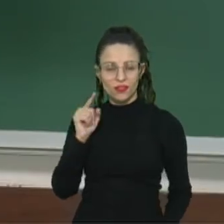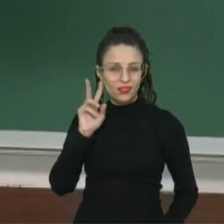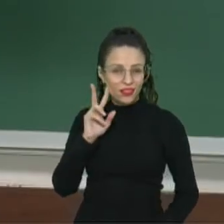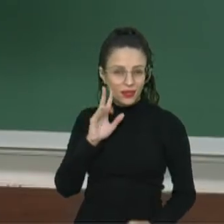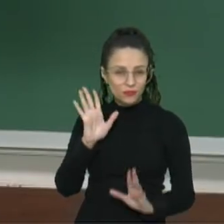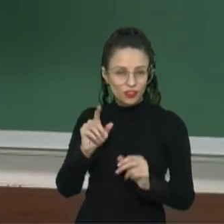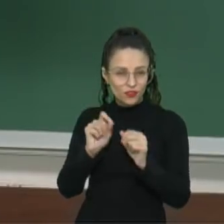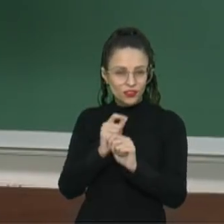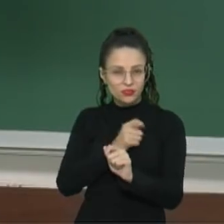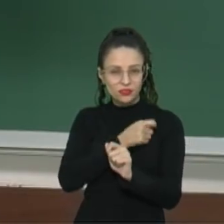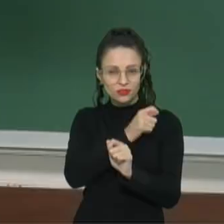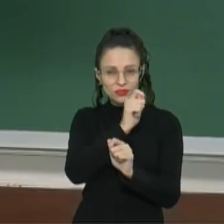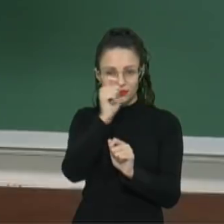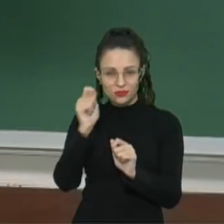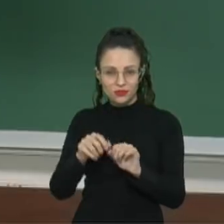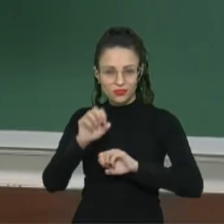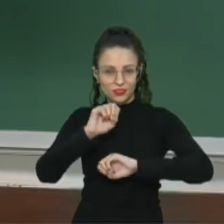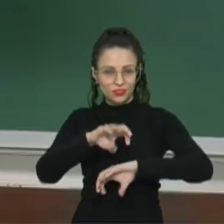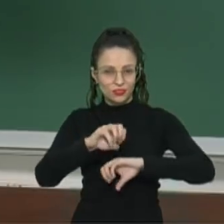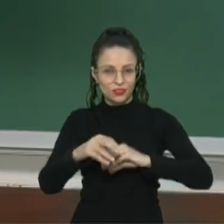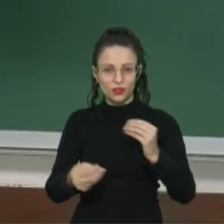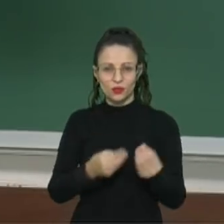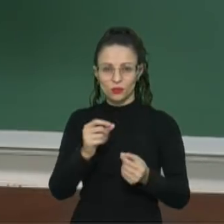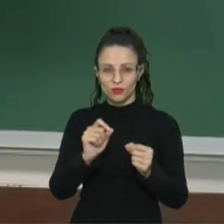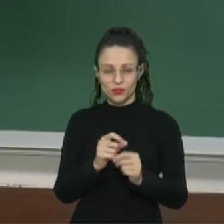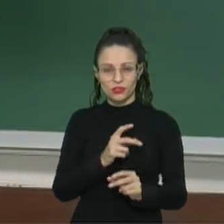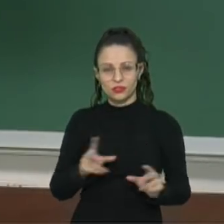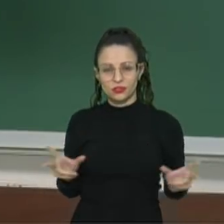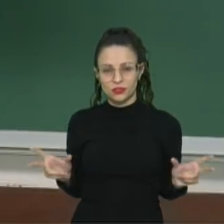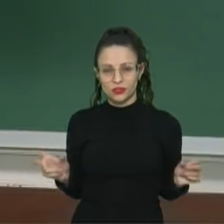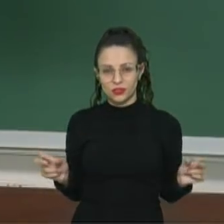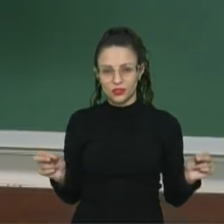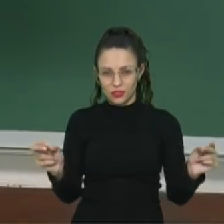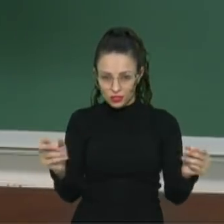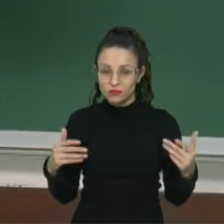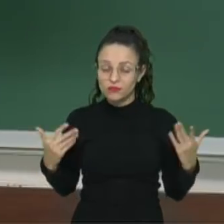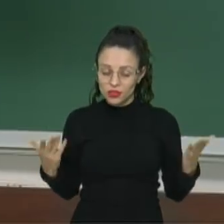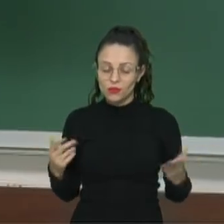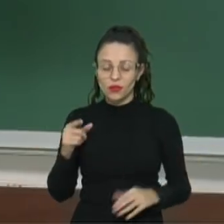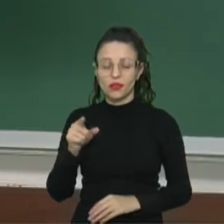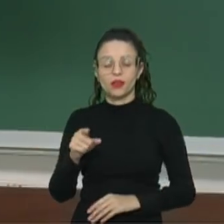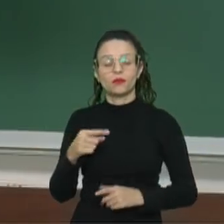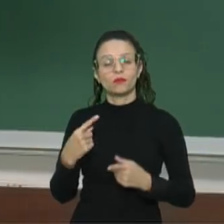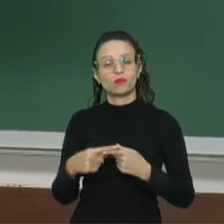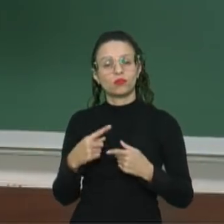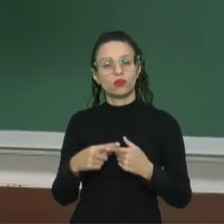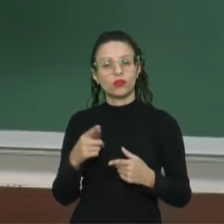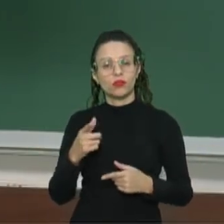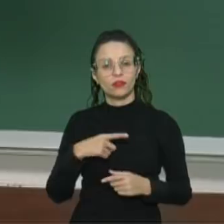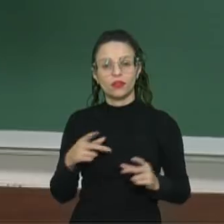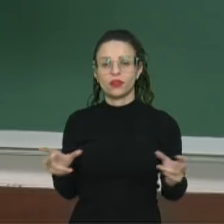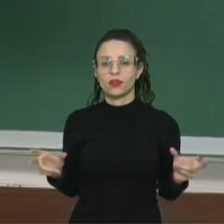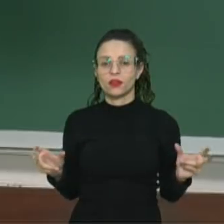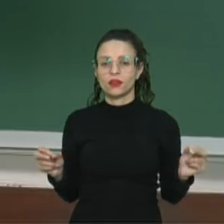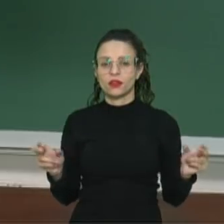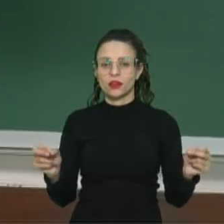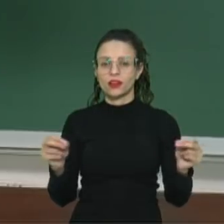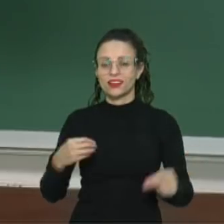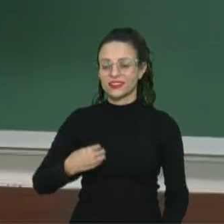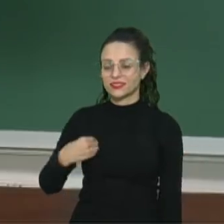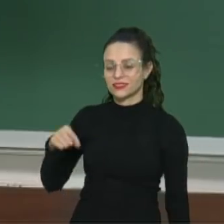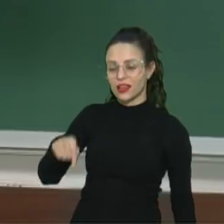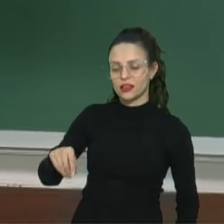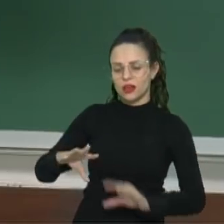uma escultura, a professora ensinou para vocês uma escultura de caranguejo? Sim, porque o caranguejo está ali no mangue,